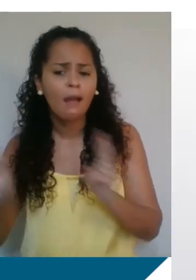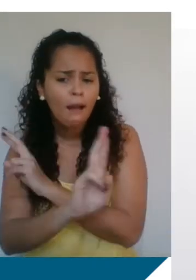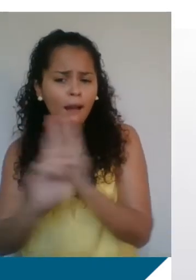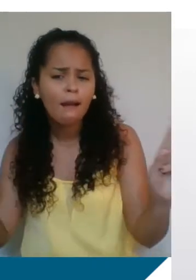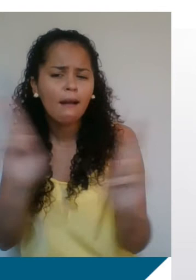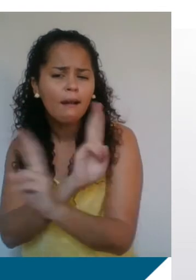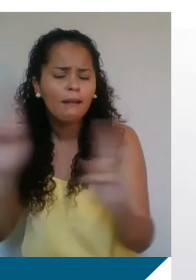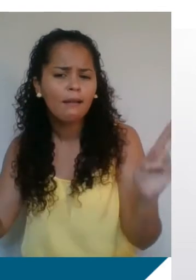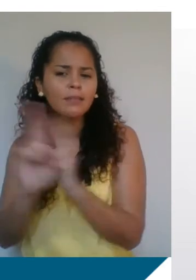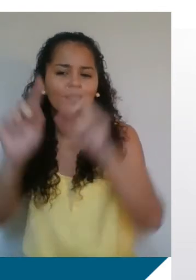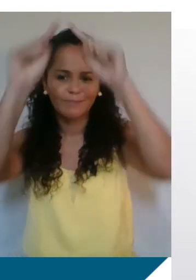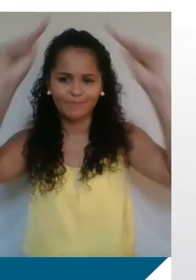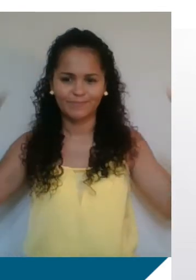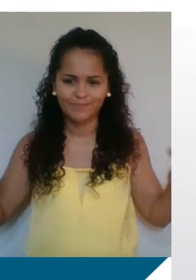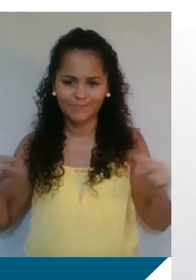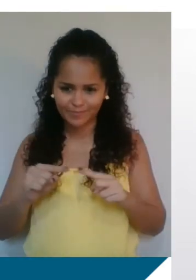retângulos.